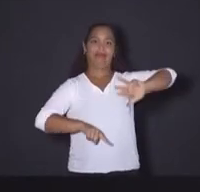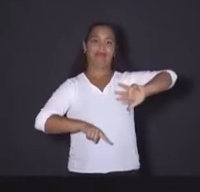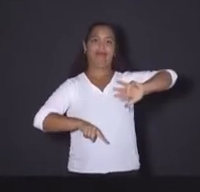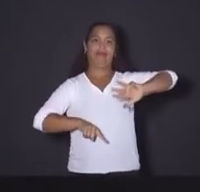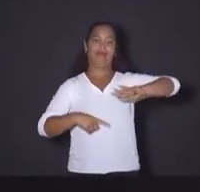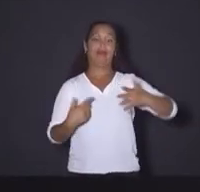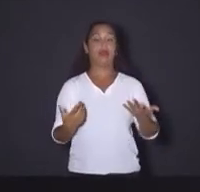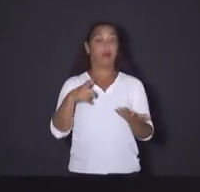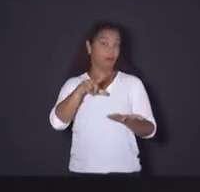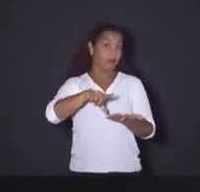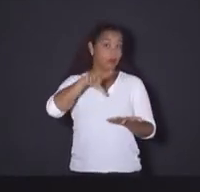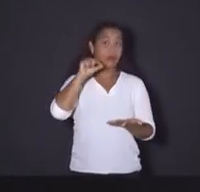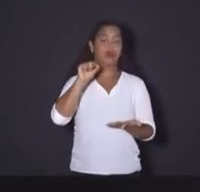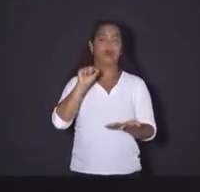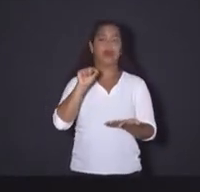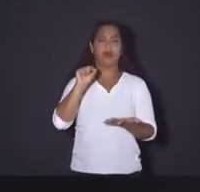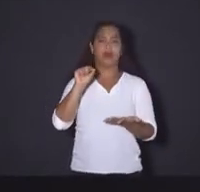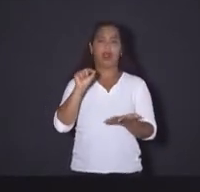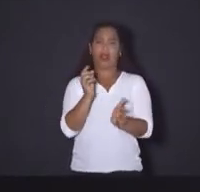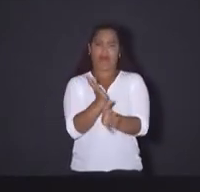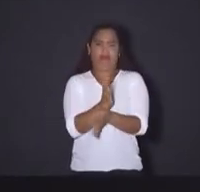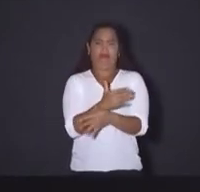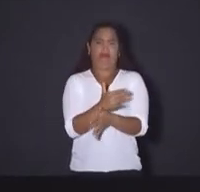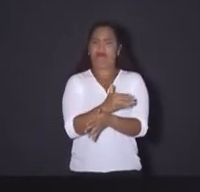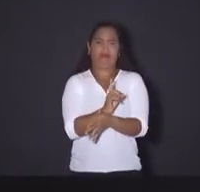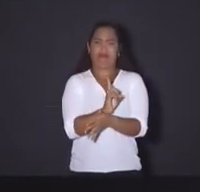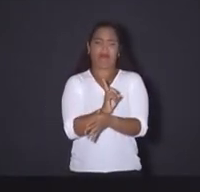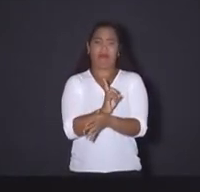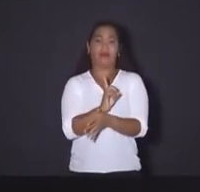à toa. Ela tem a ver com